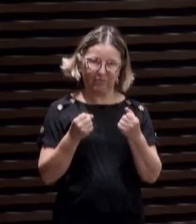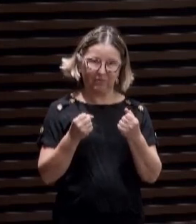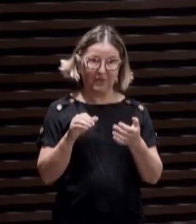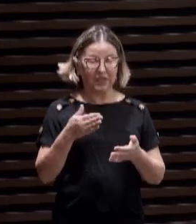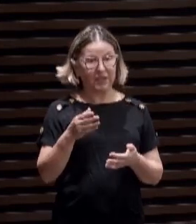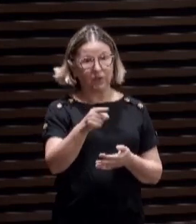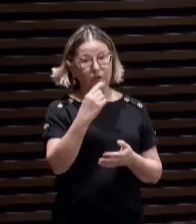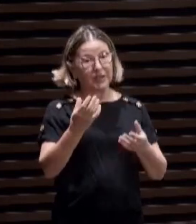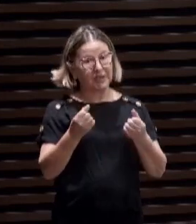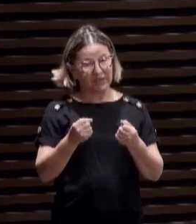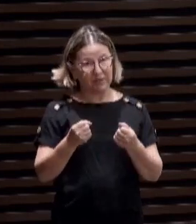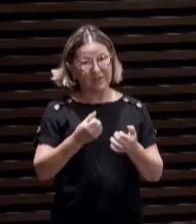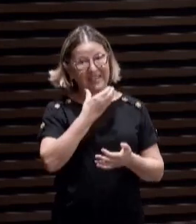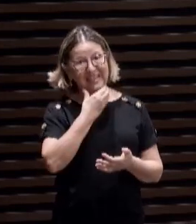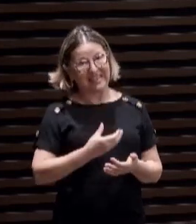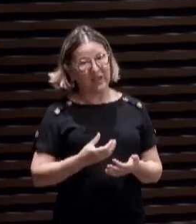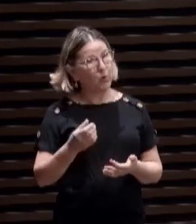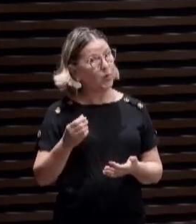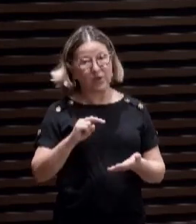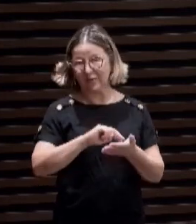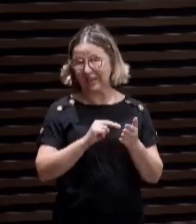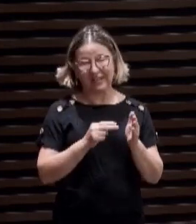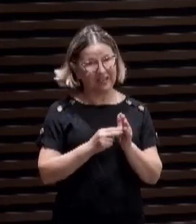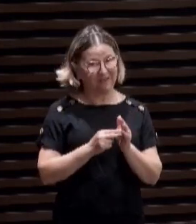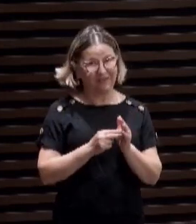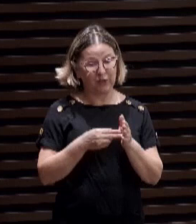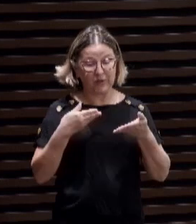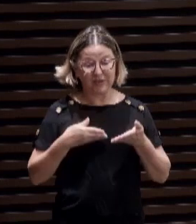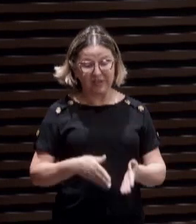Cristo, não é o nascimento de Jesus Cristo.